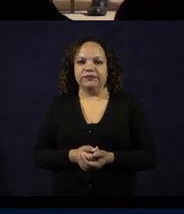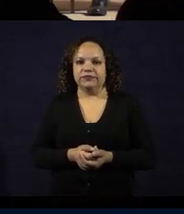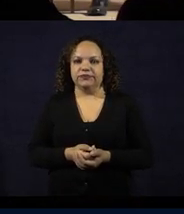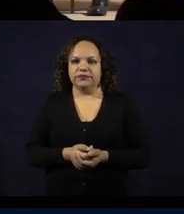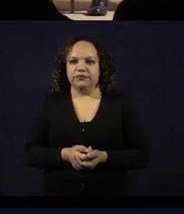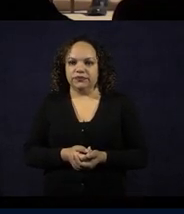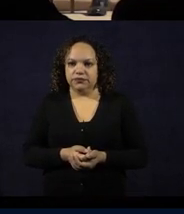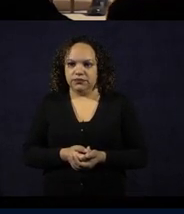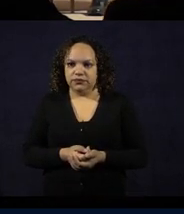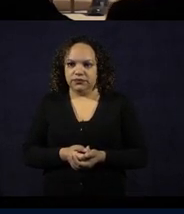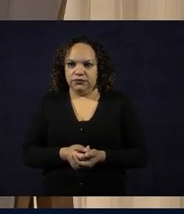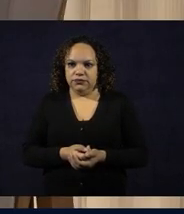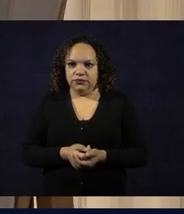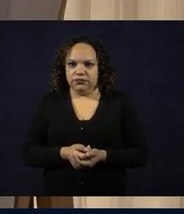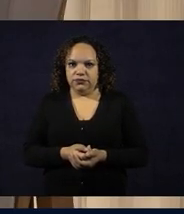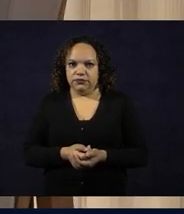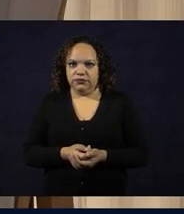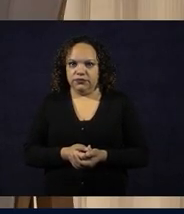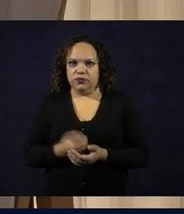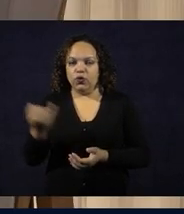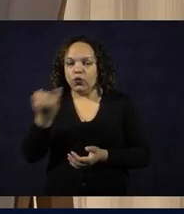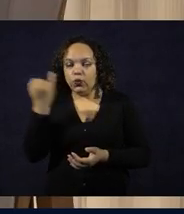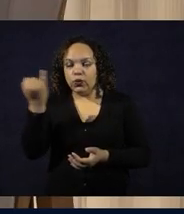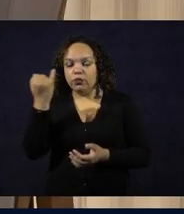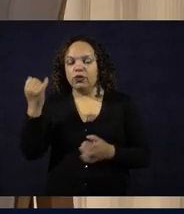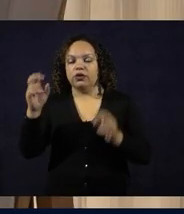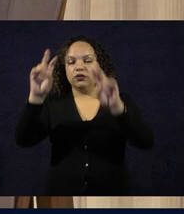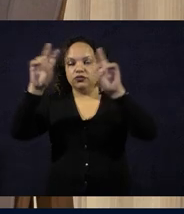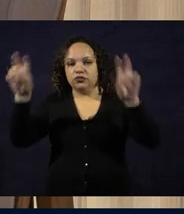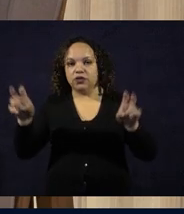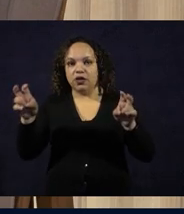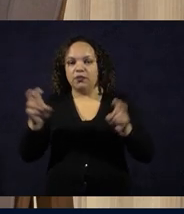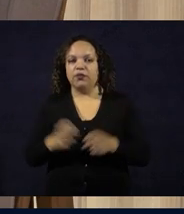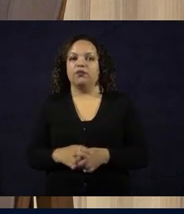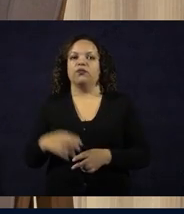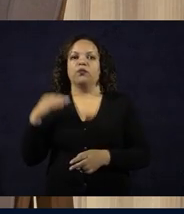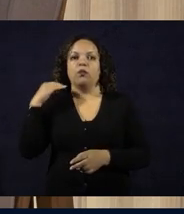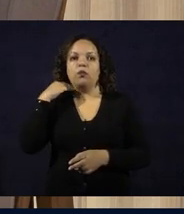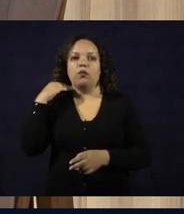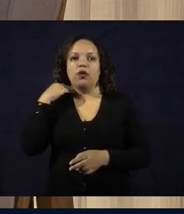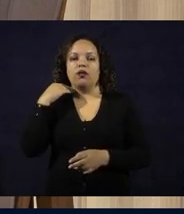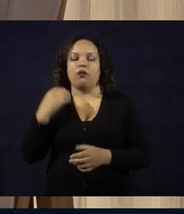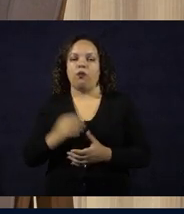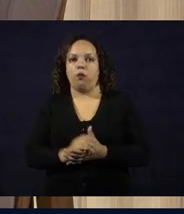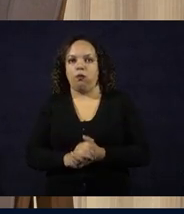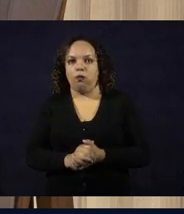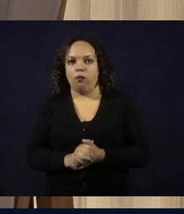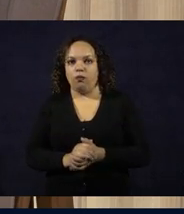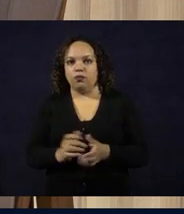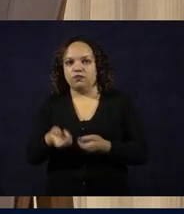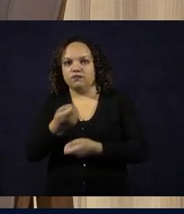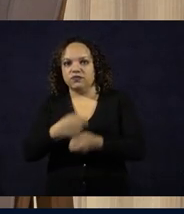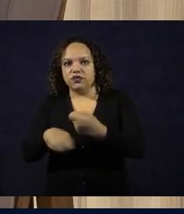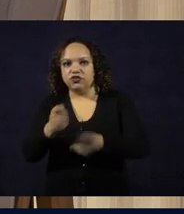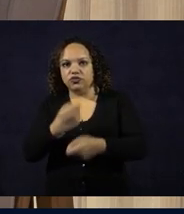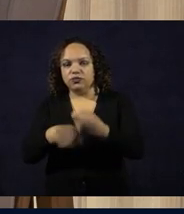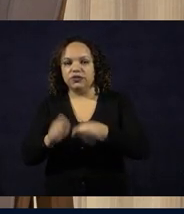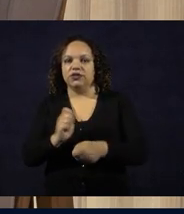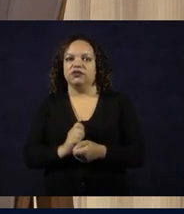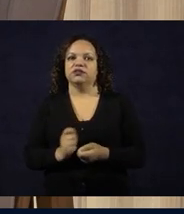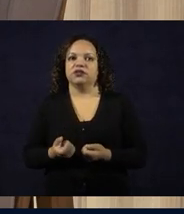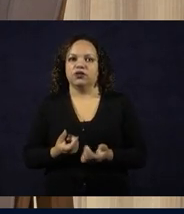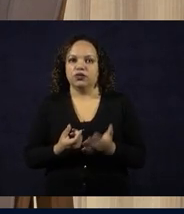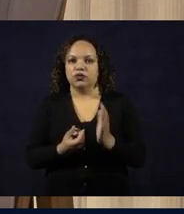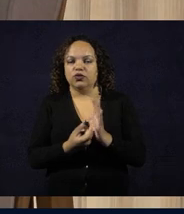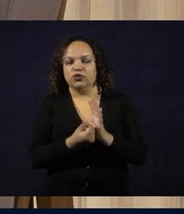no tema bastante importante aqui nós ali principalmente pelo banco quando administra os ativos que